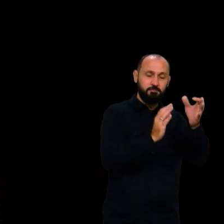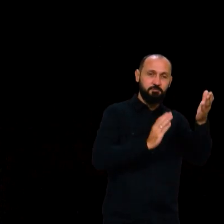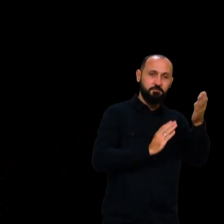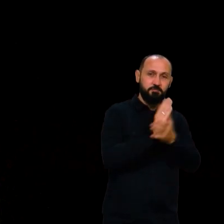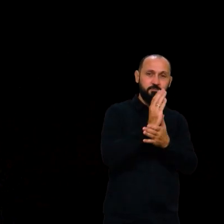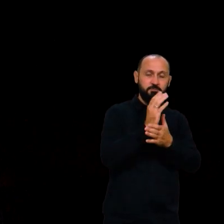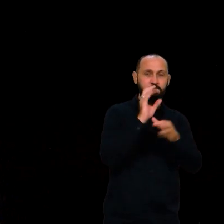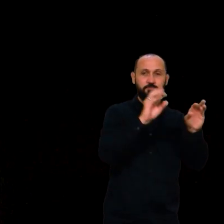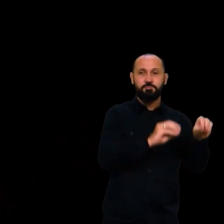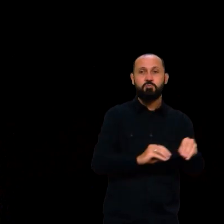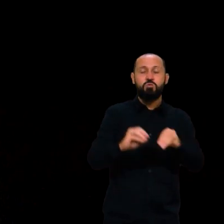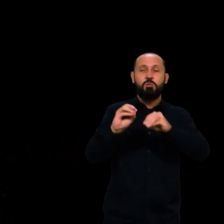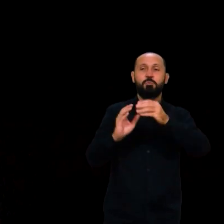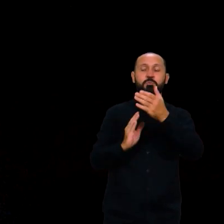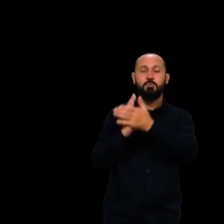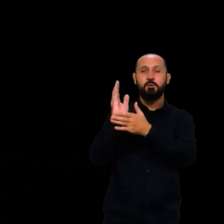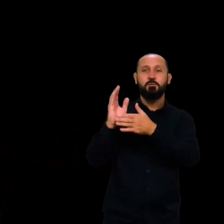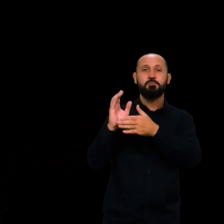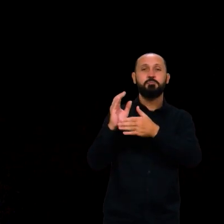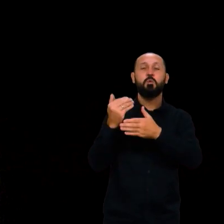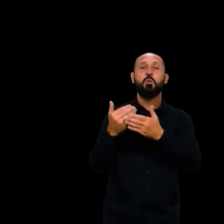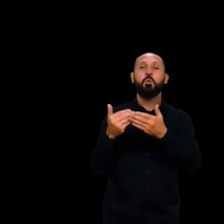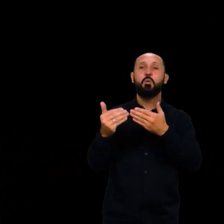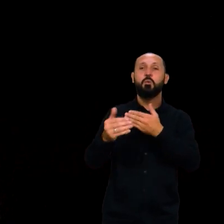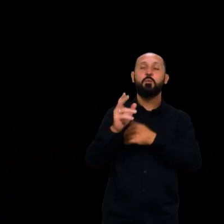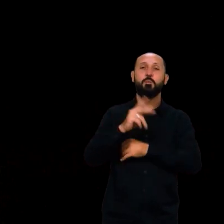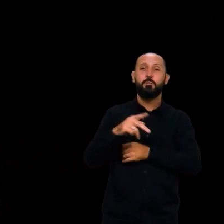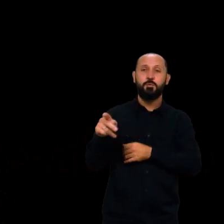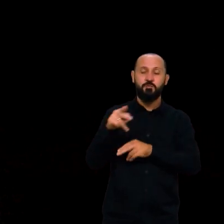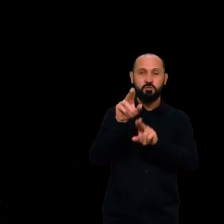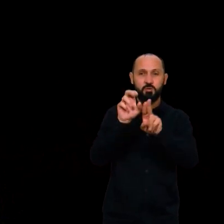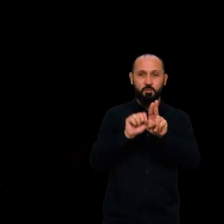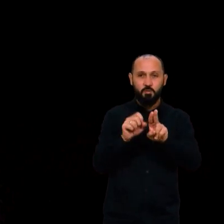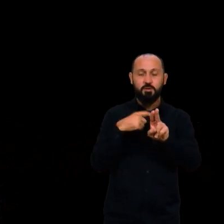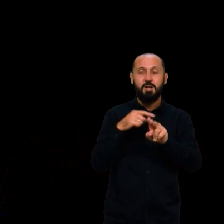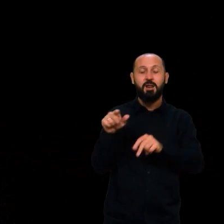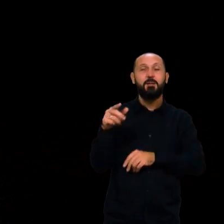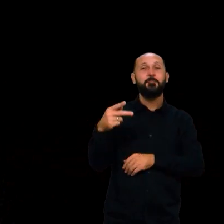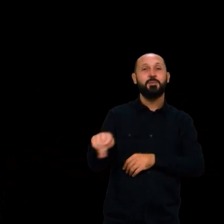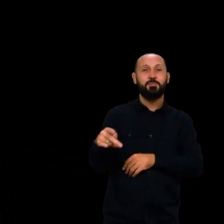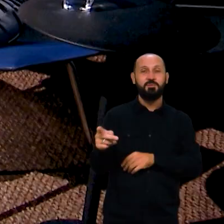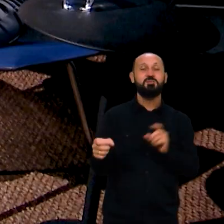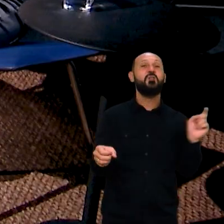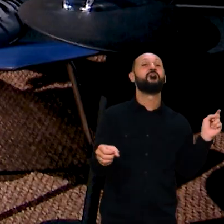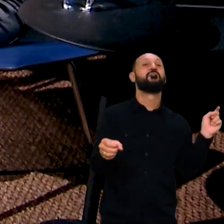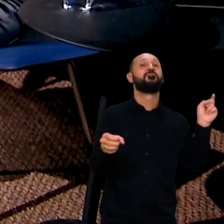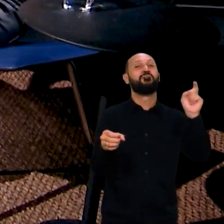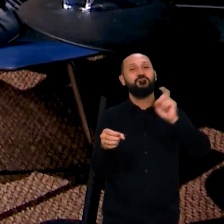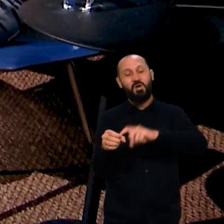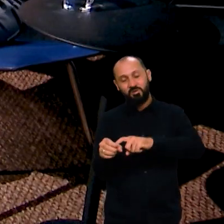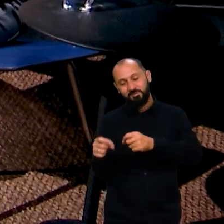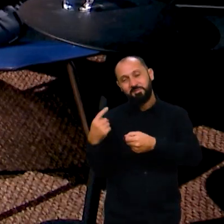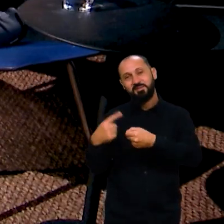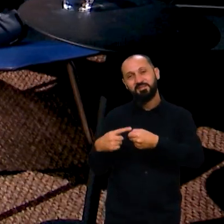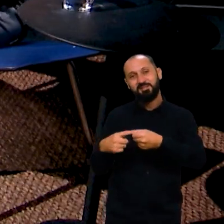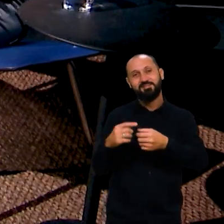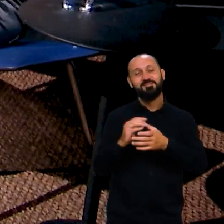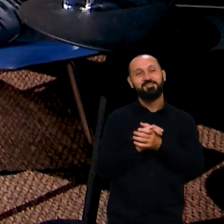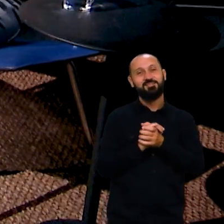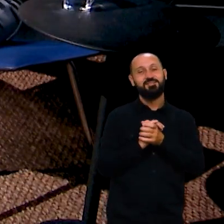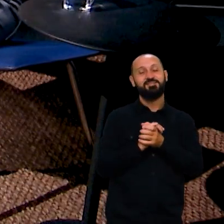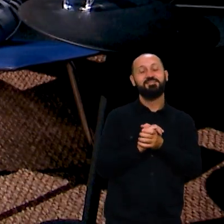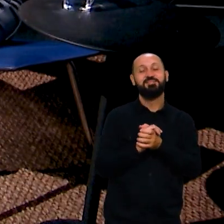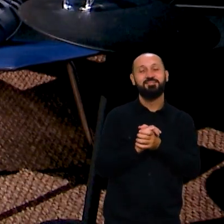já aprovado, eu vou passei no concurso da UEMS, eu entro na UEMS como professor da UEMS, aonde? Em Ponta Porã. E é quando você retorna para a sua cidade natal. Aí